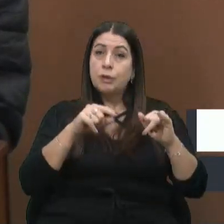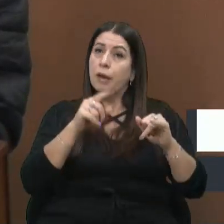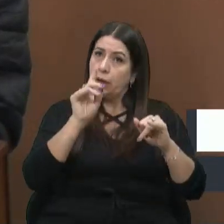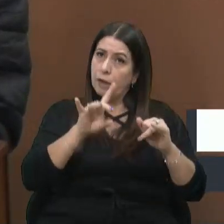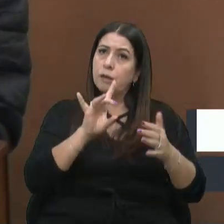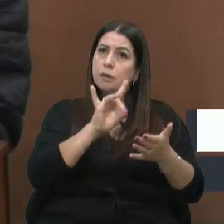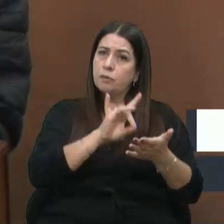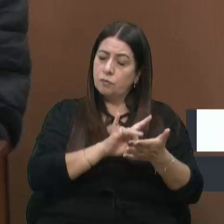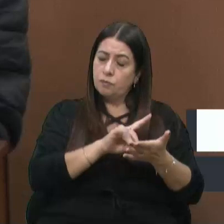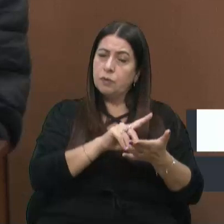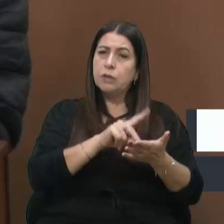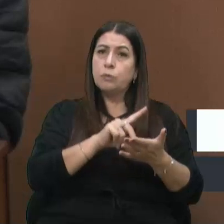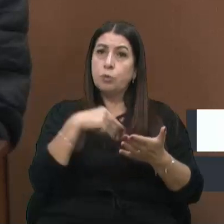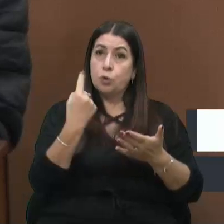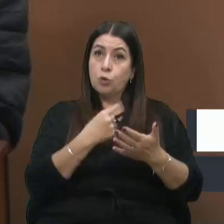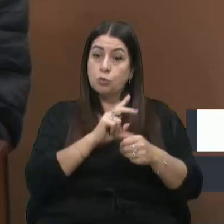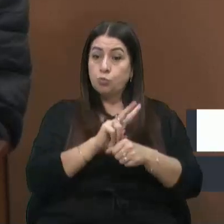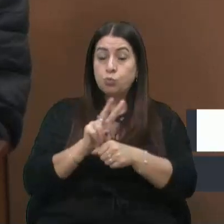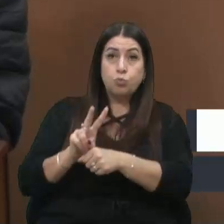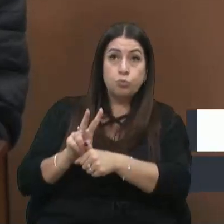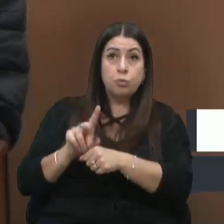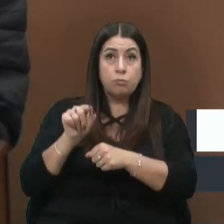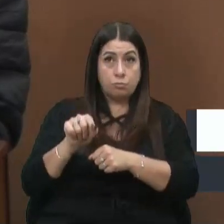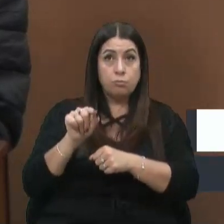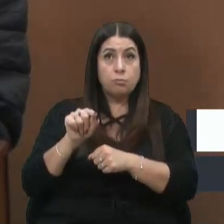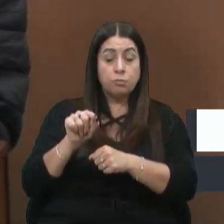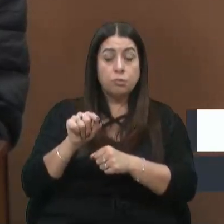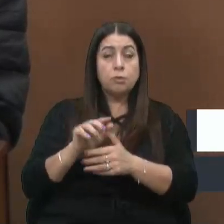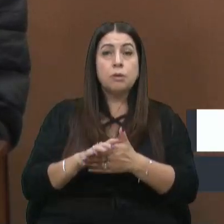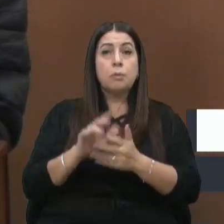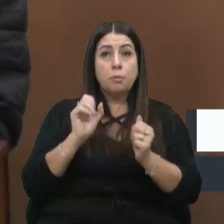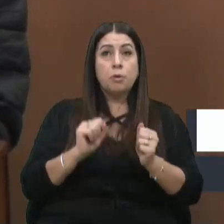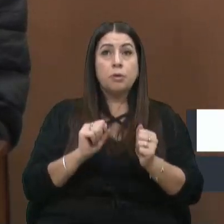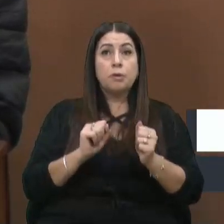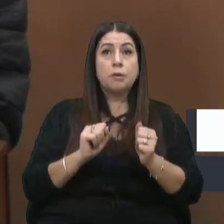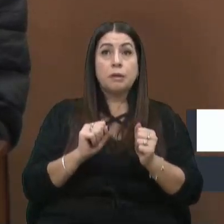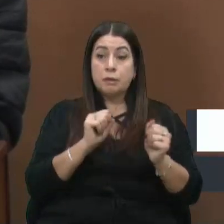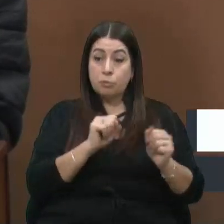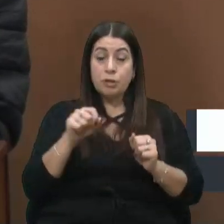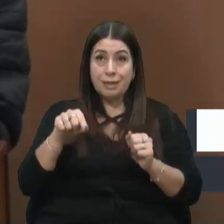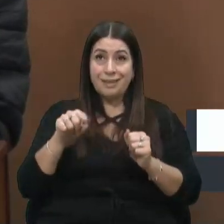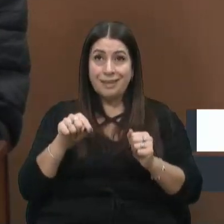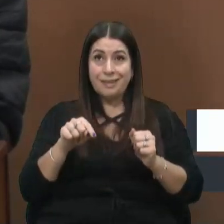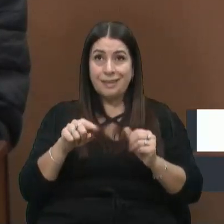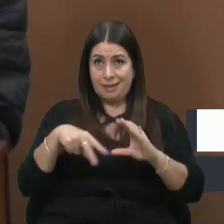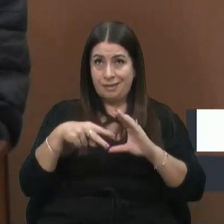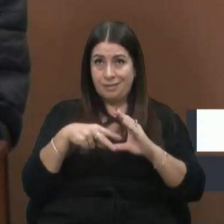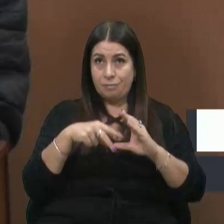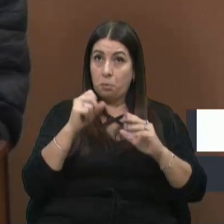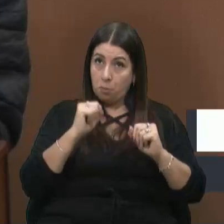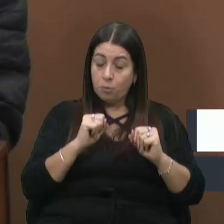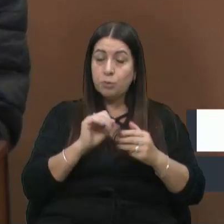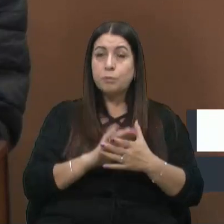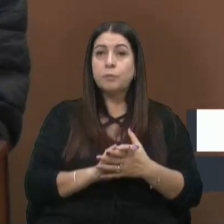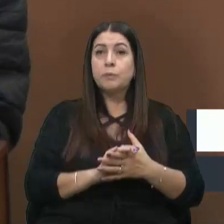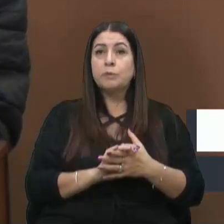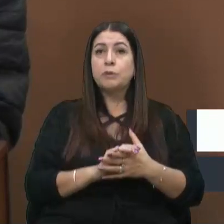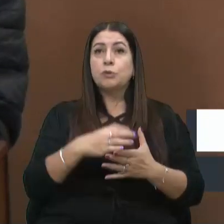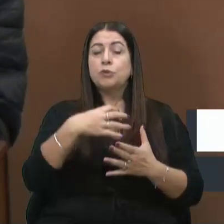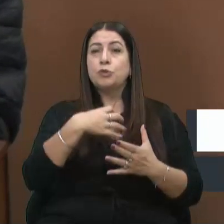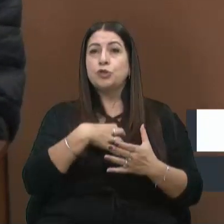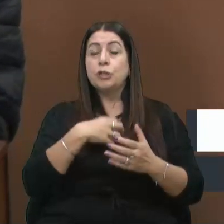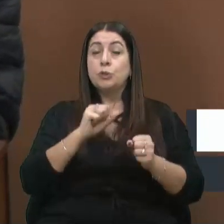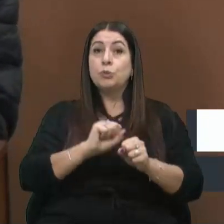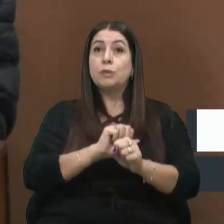para que a gente como fiscalizadores desse poder legislativo possamos de uma forma